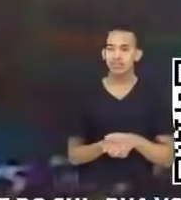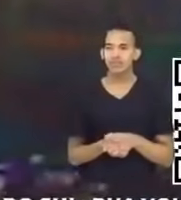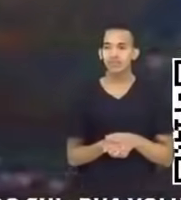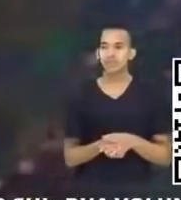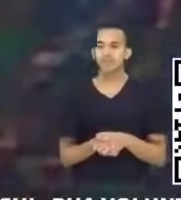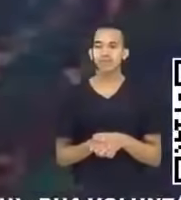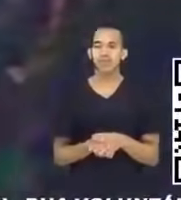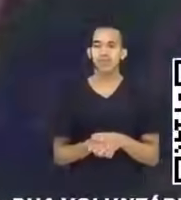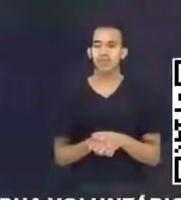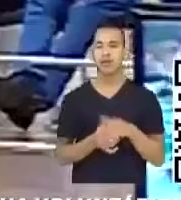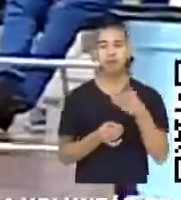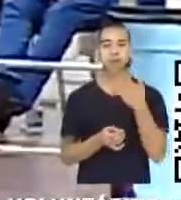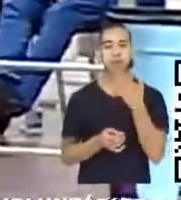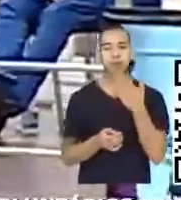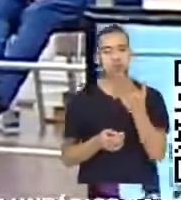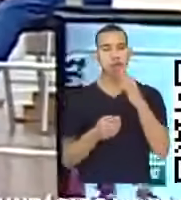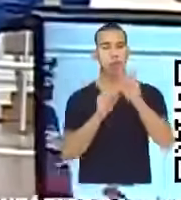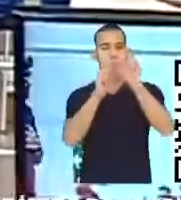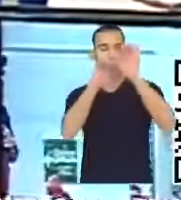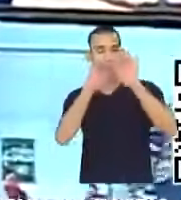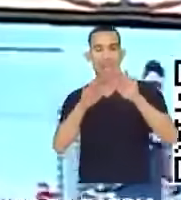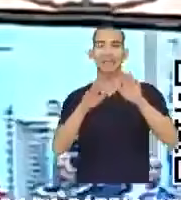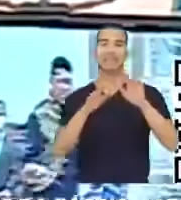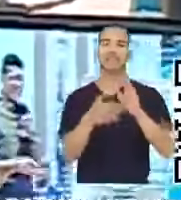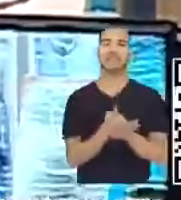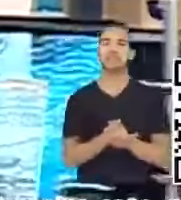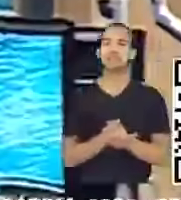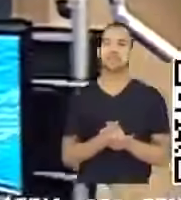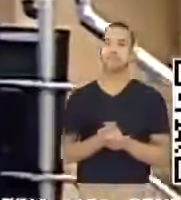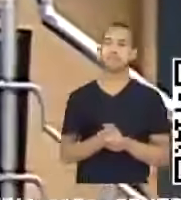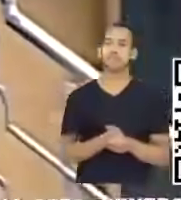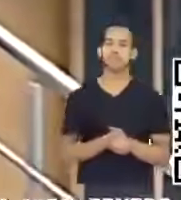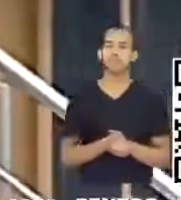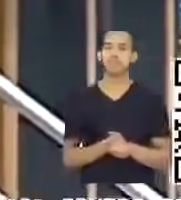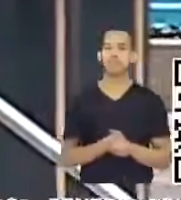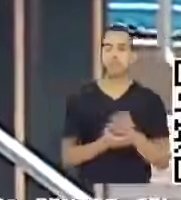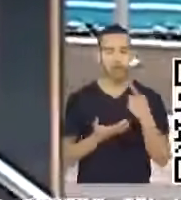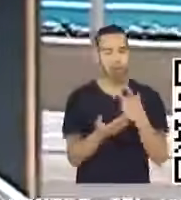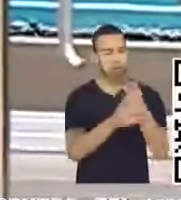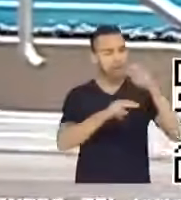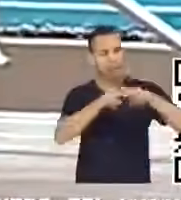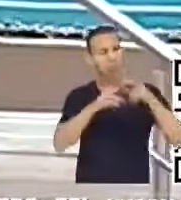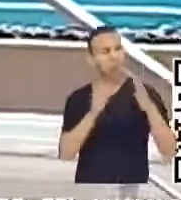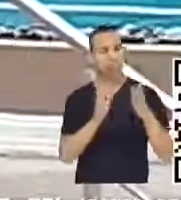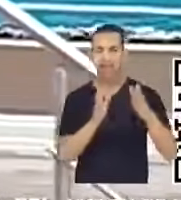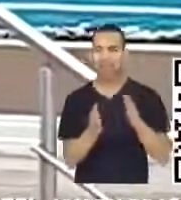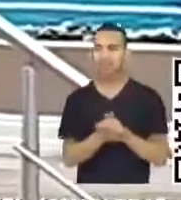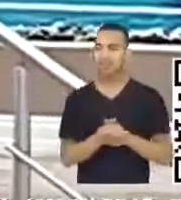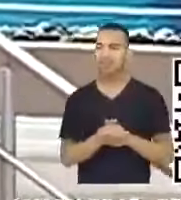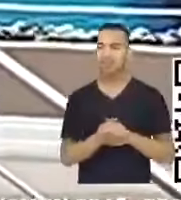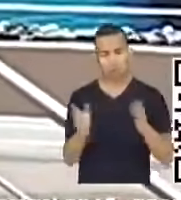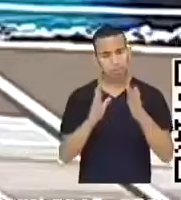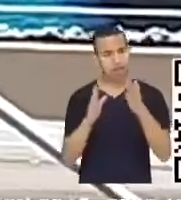e pedir benção e e na calçada também mas eu comprei uma cadeira pequena e